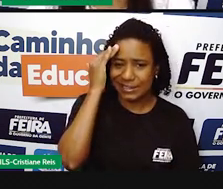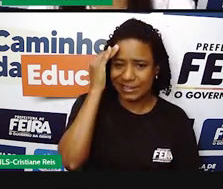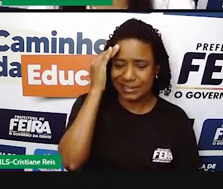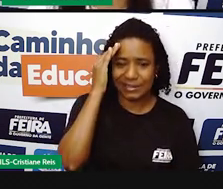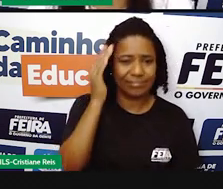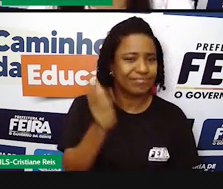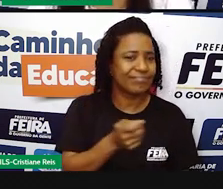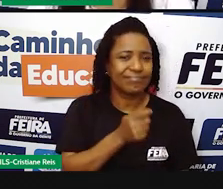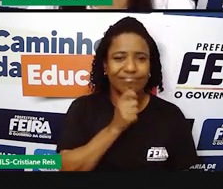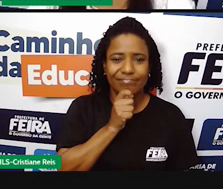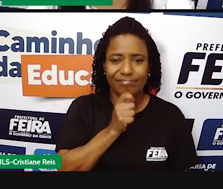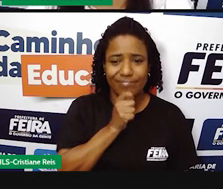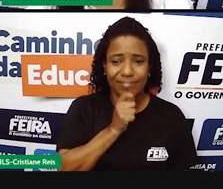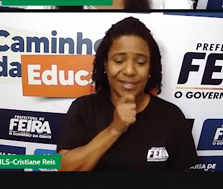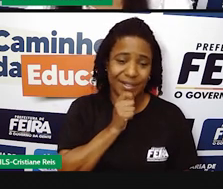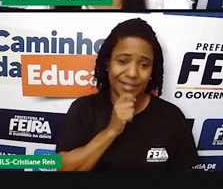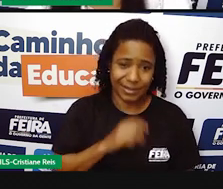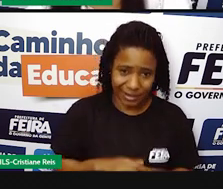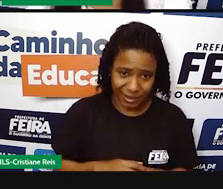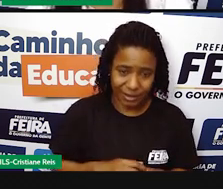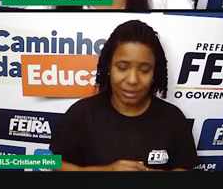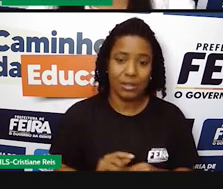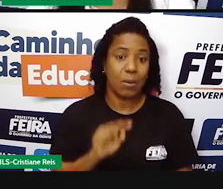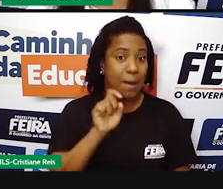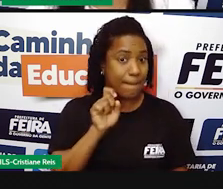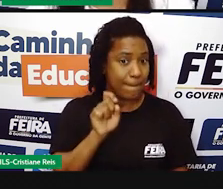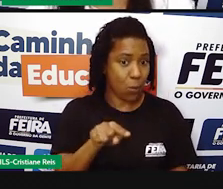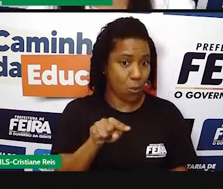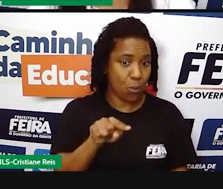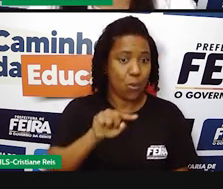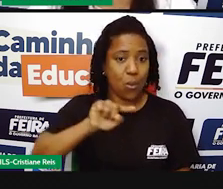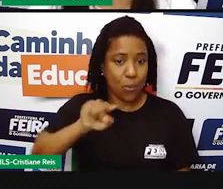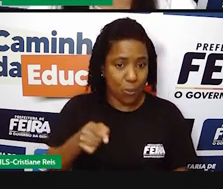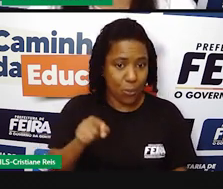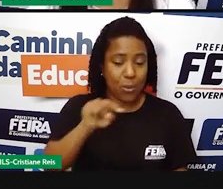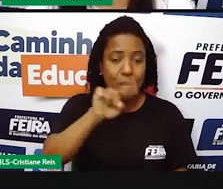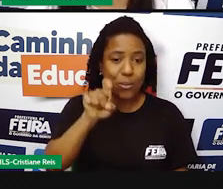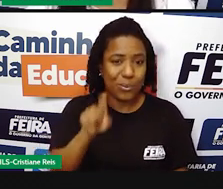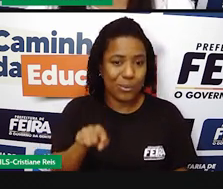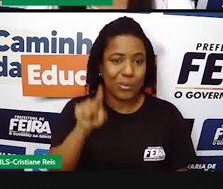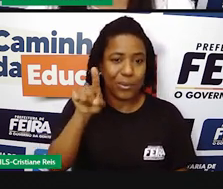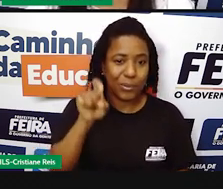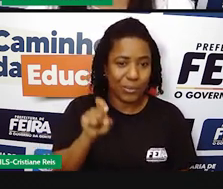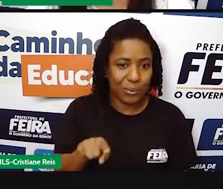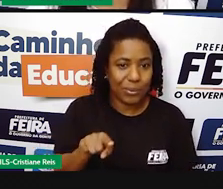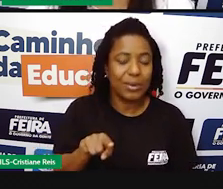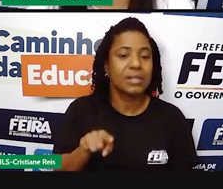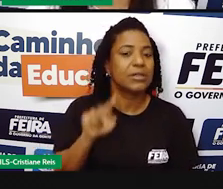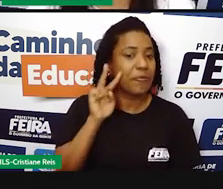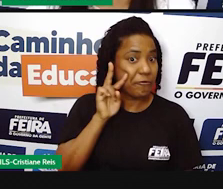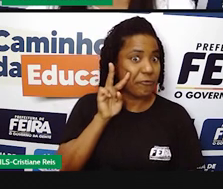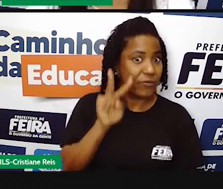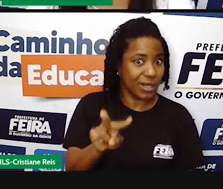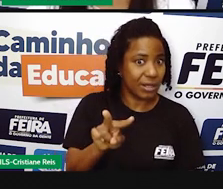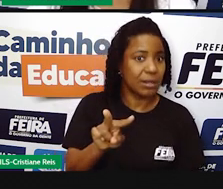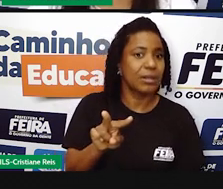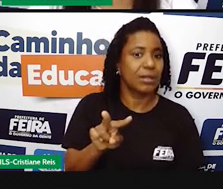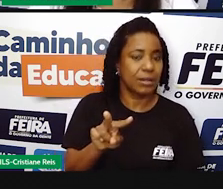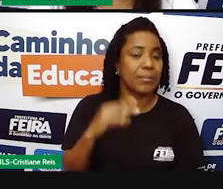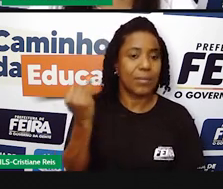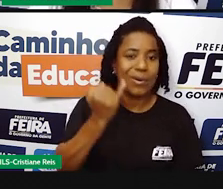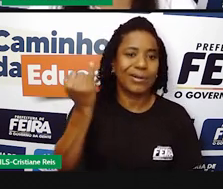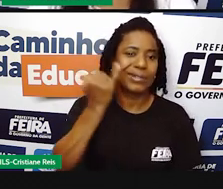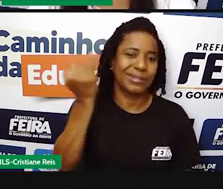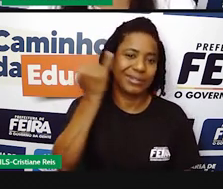não aparece ou ela aparece mal colocada, ela interfere aí e a gente percebe o quanto ela